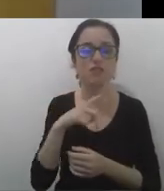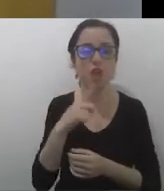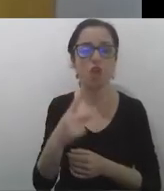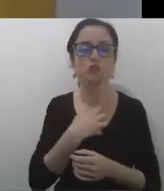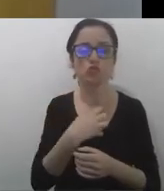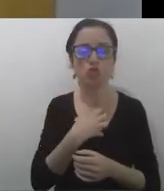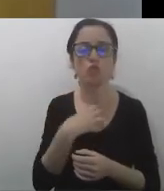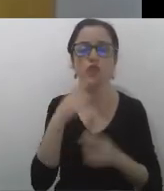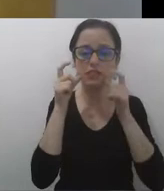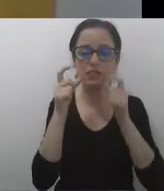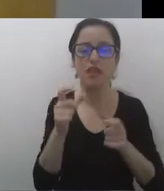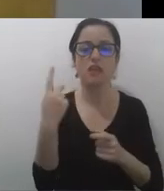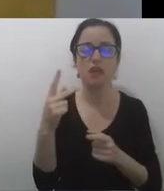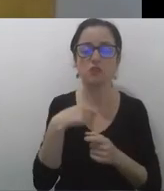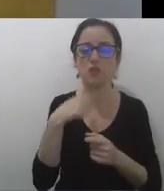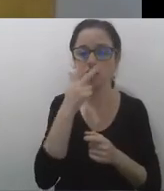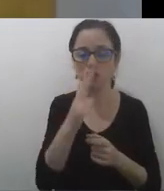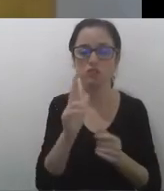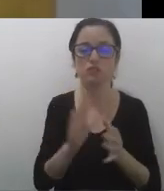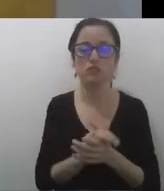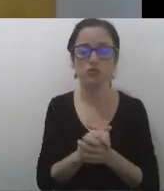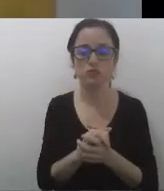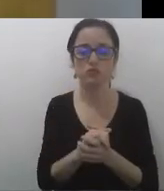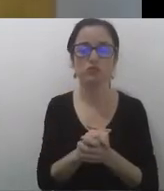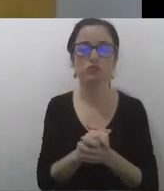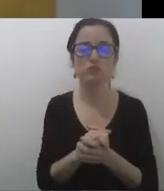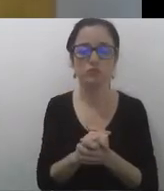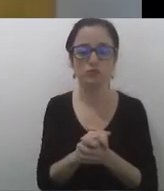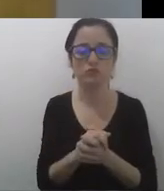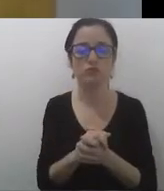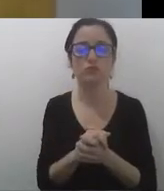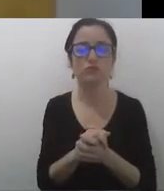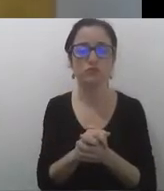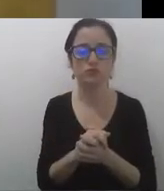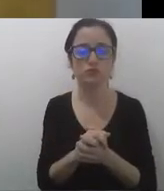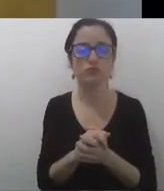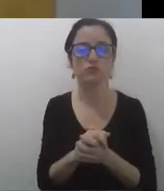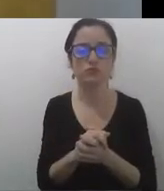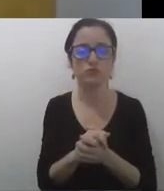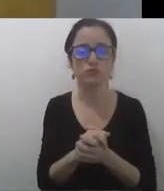Jacques Rancière, ele tem uma posição muito interessante, eu acho,